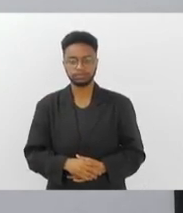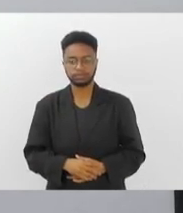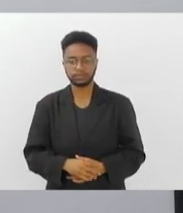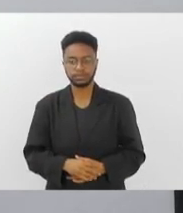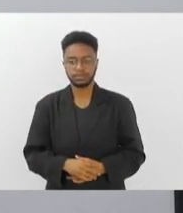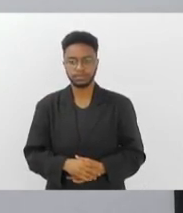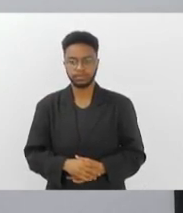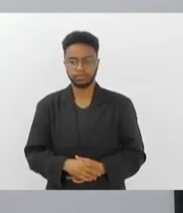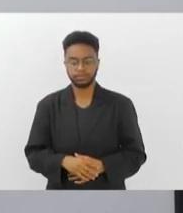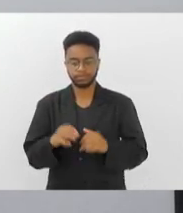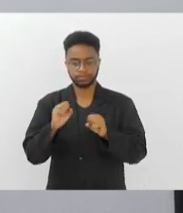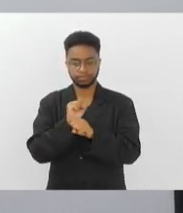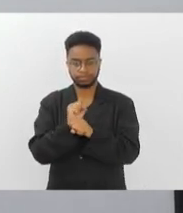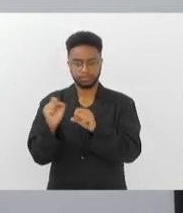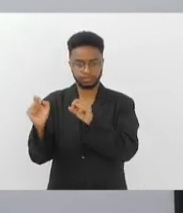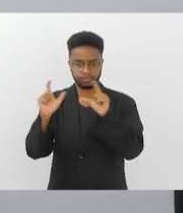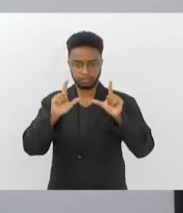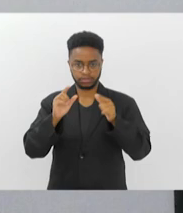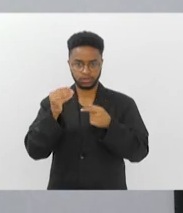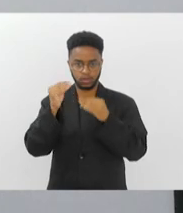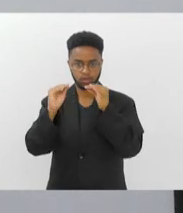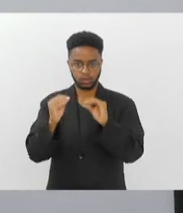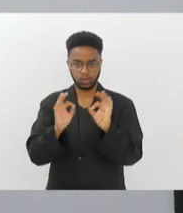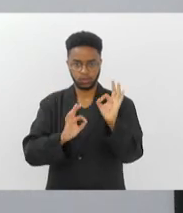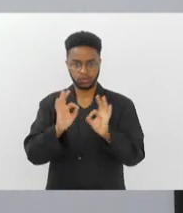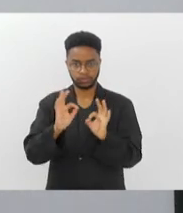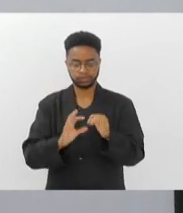Se eles colocarem ali.